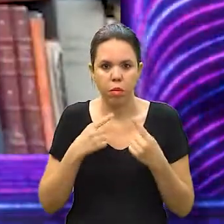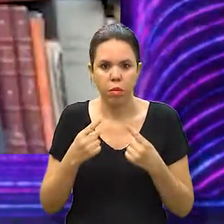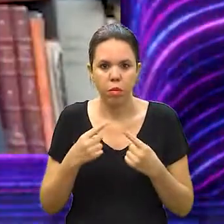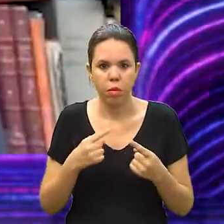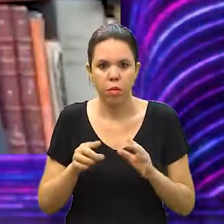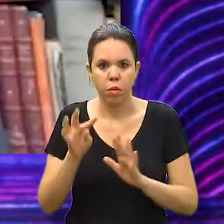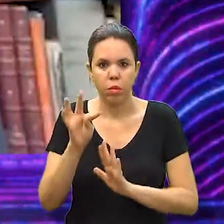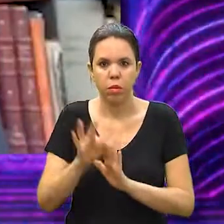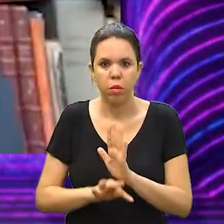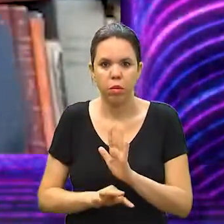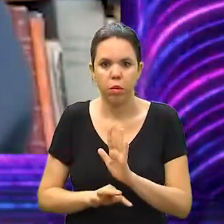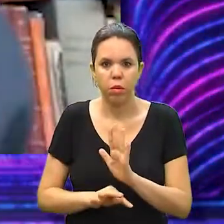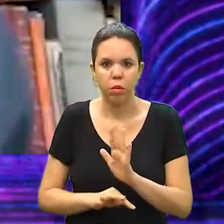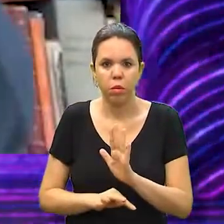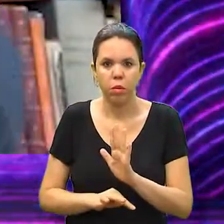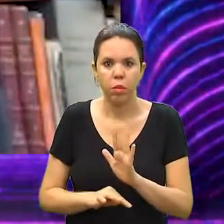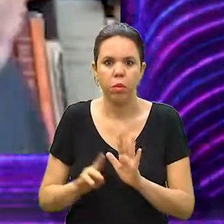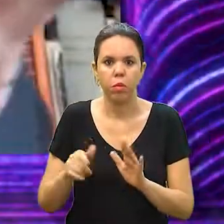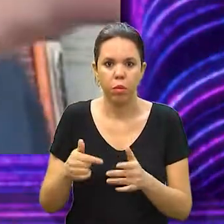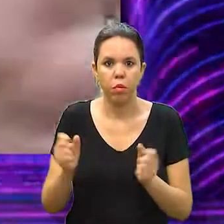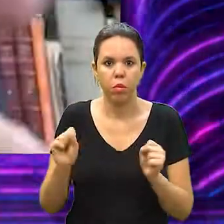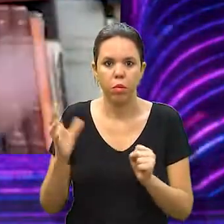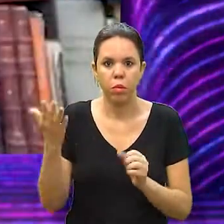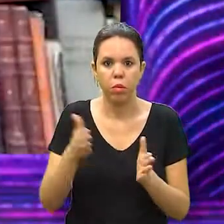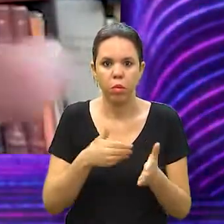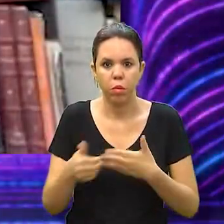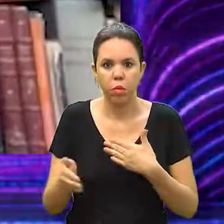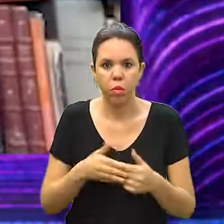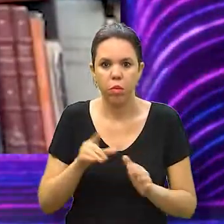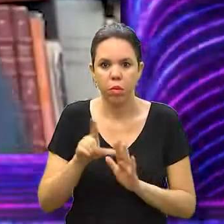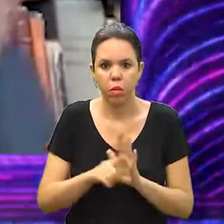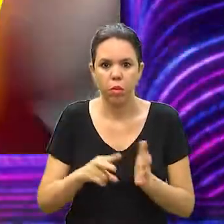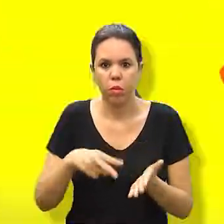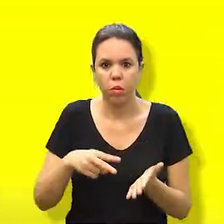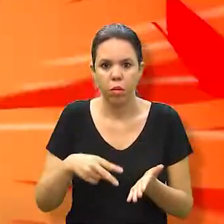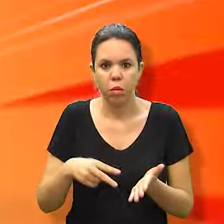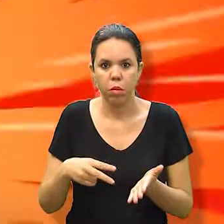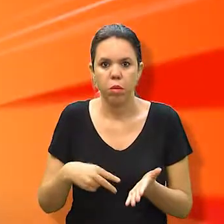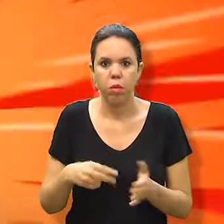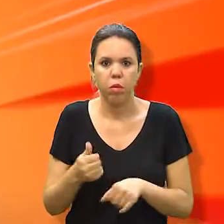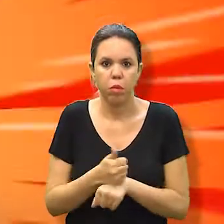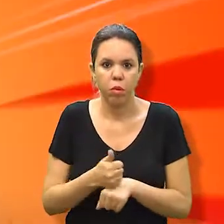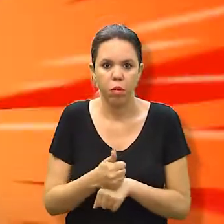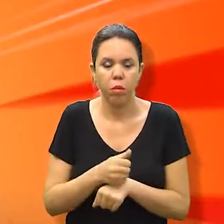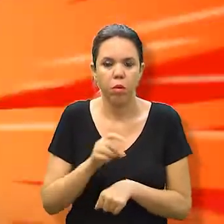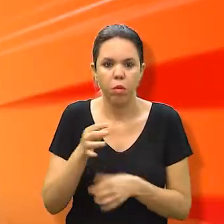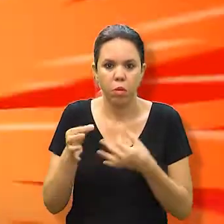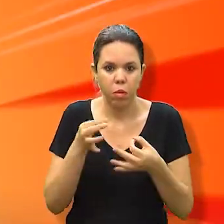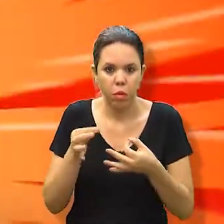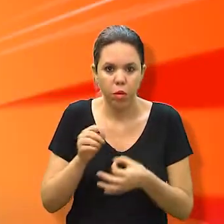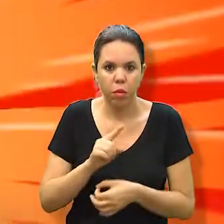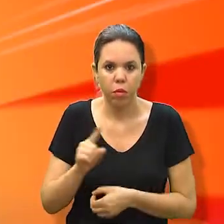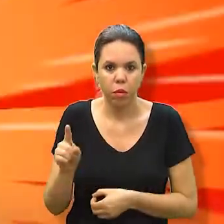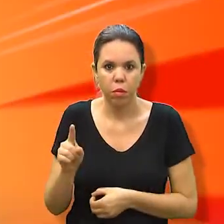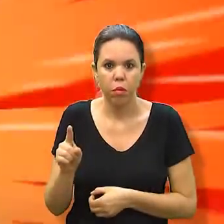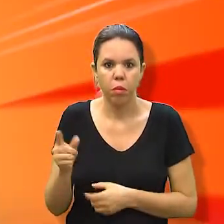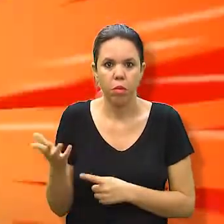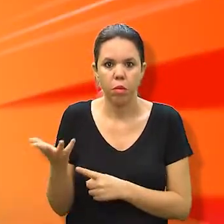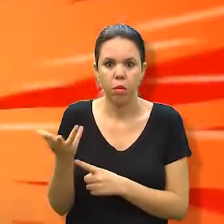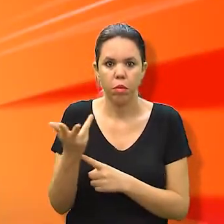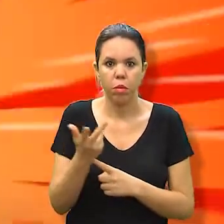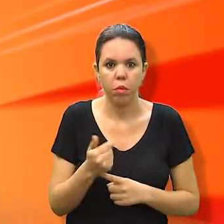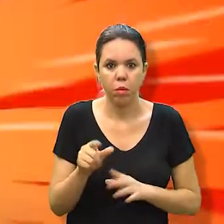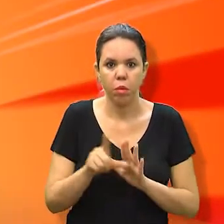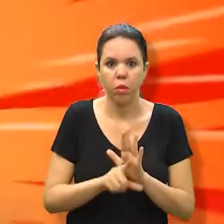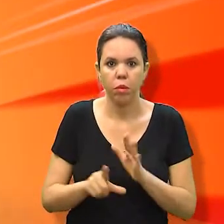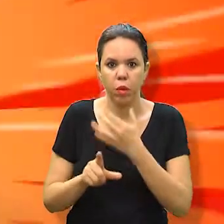com o texto. E esse diálogo, isso pode acontecer com qualquer leitor, não é um especialista, não é só o crítico de arte ou crítico